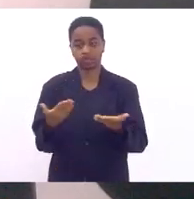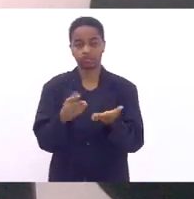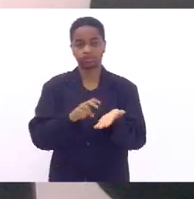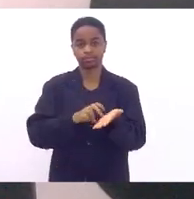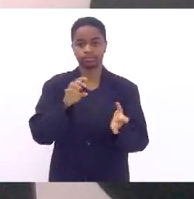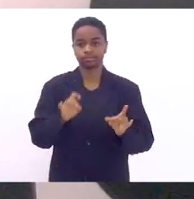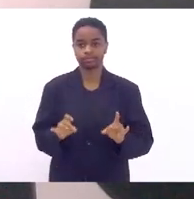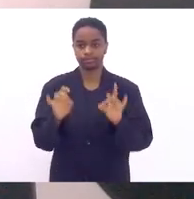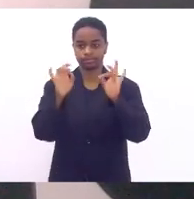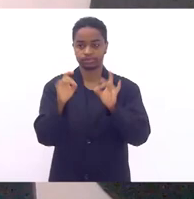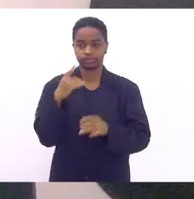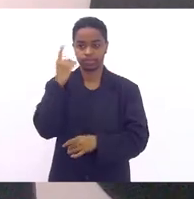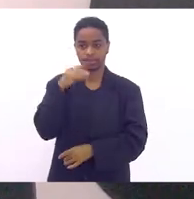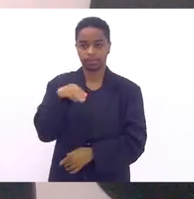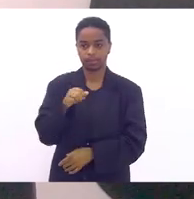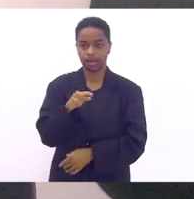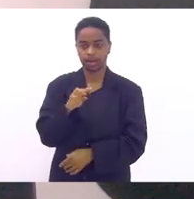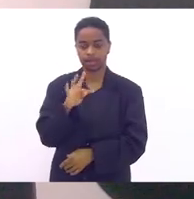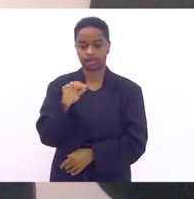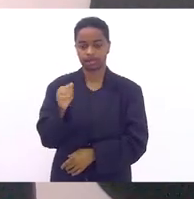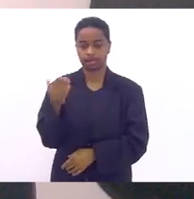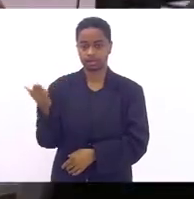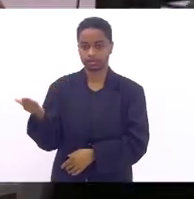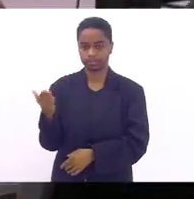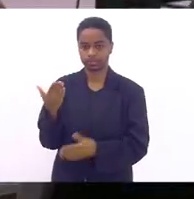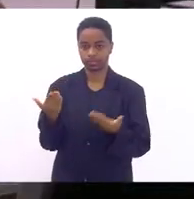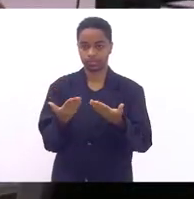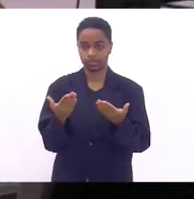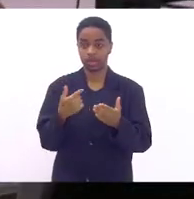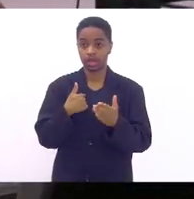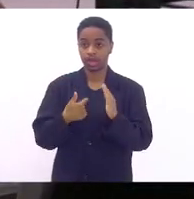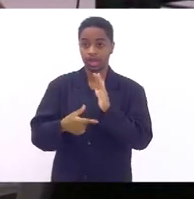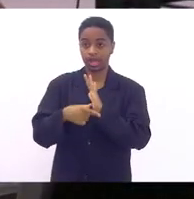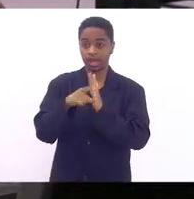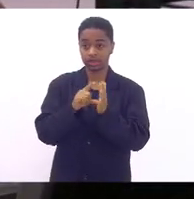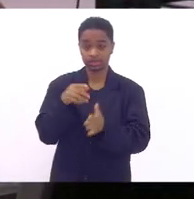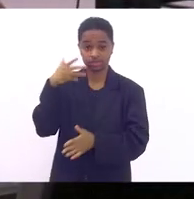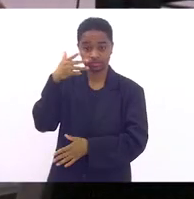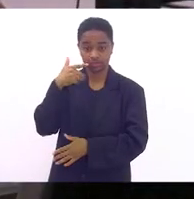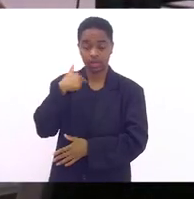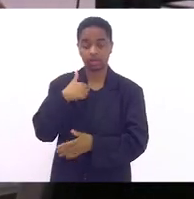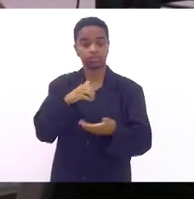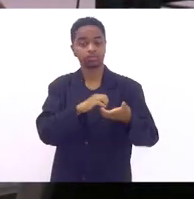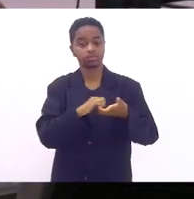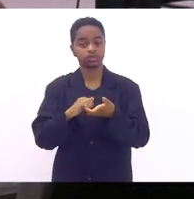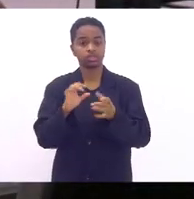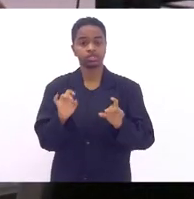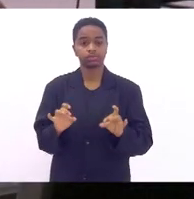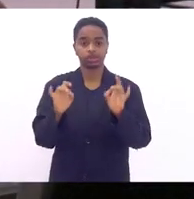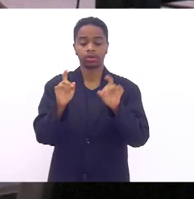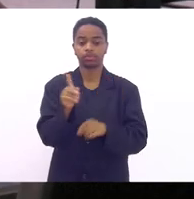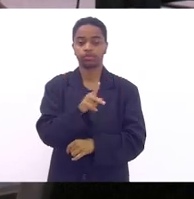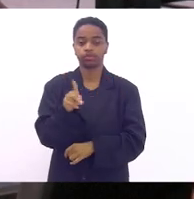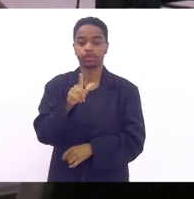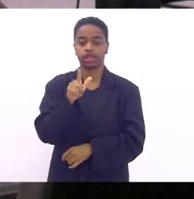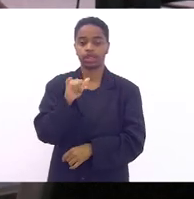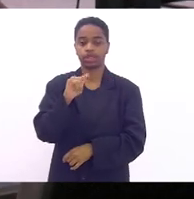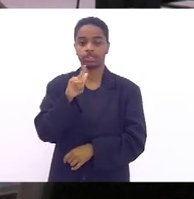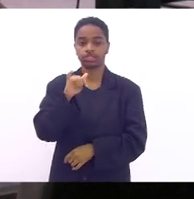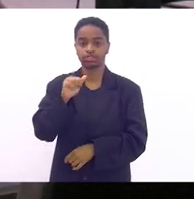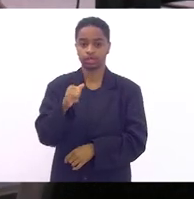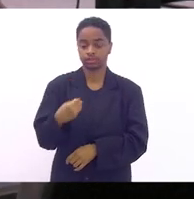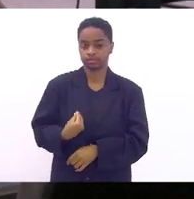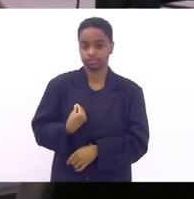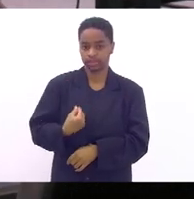especial deputada Marta bom eu quero antes Deal lá fazer um cumprimento muito especial a professora lisia Bahia que tá